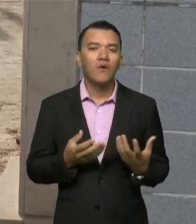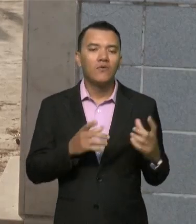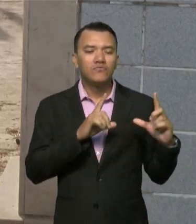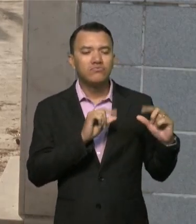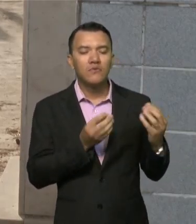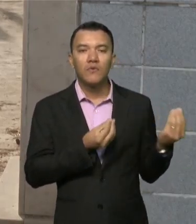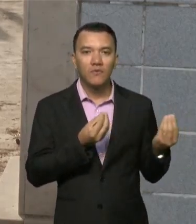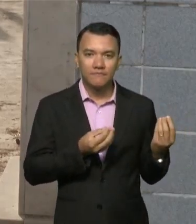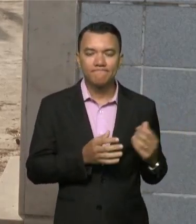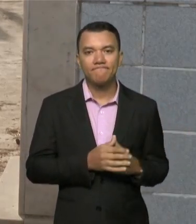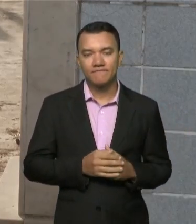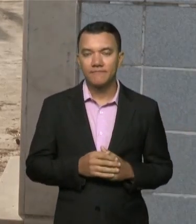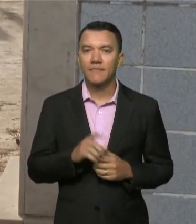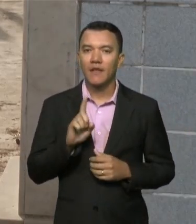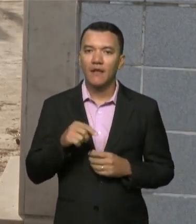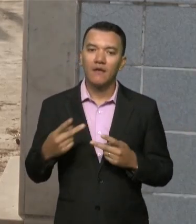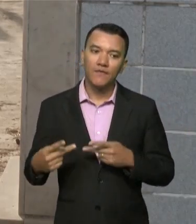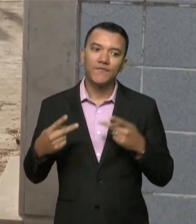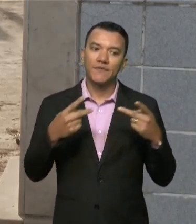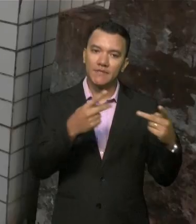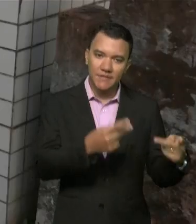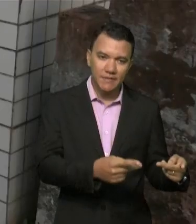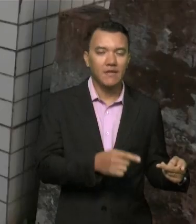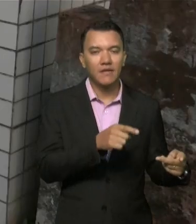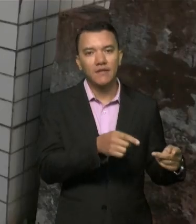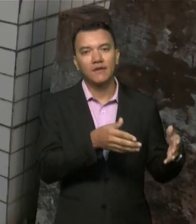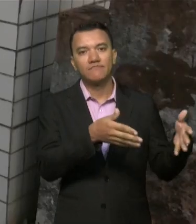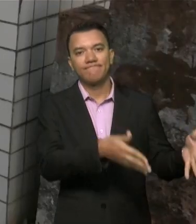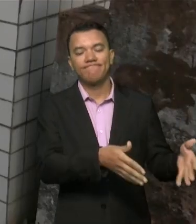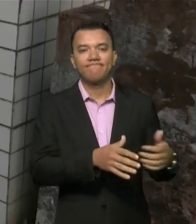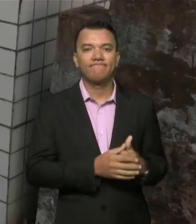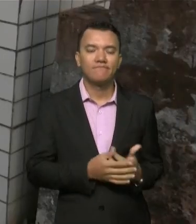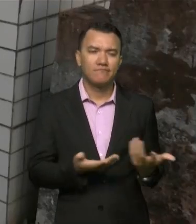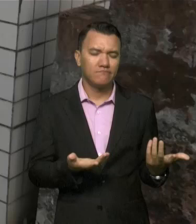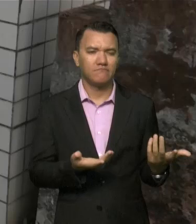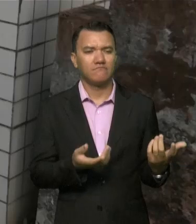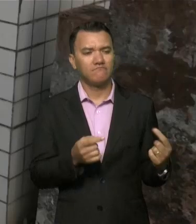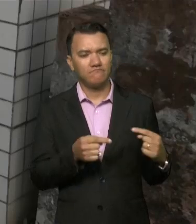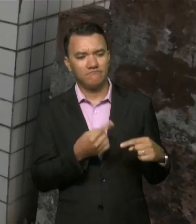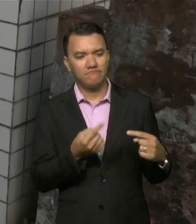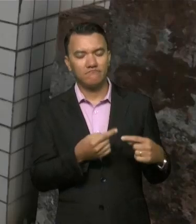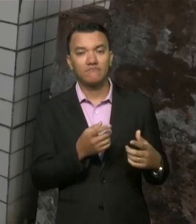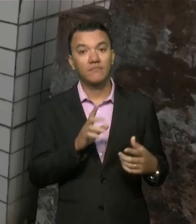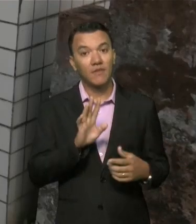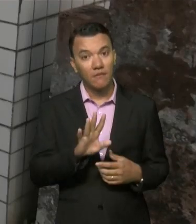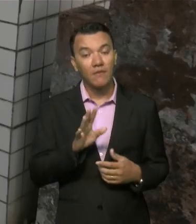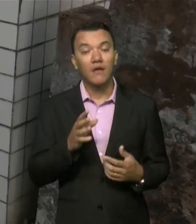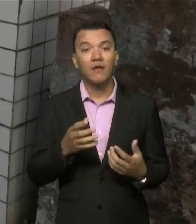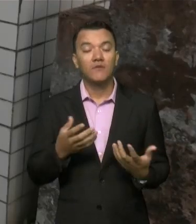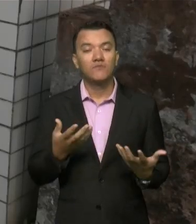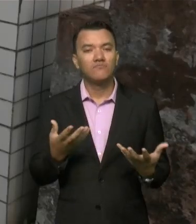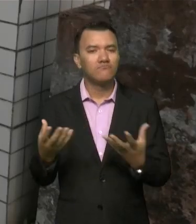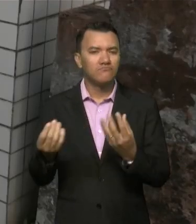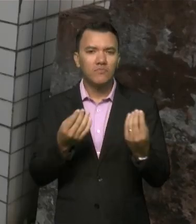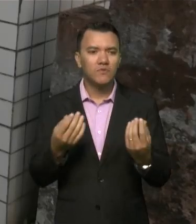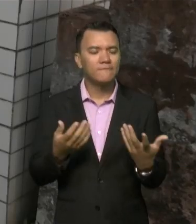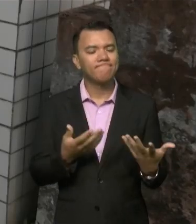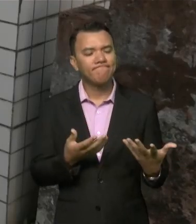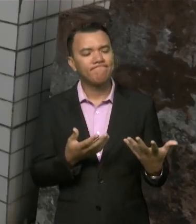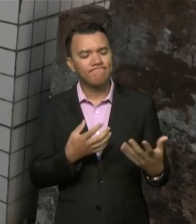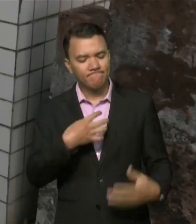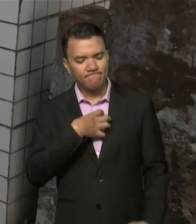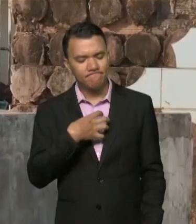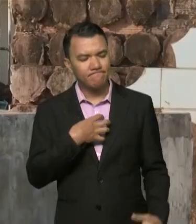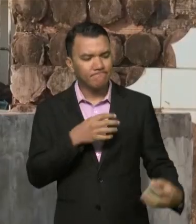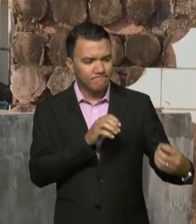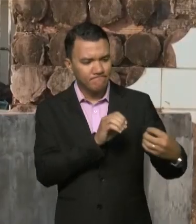E uma delas é a visita ao túmulo. Pode parecer contraditório, mas muitas pessoas se sentem próximas de quem partiu